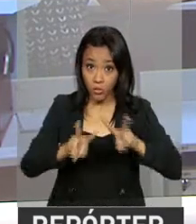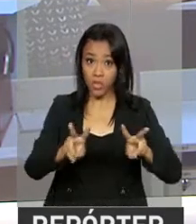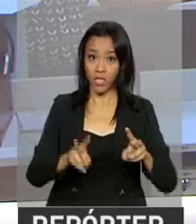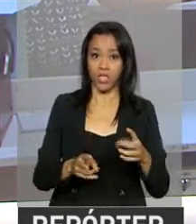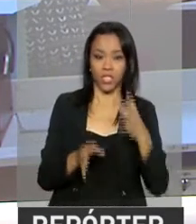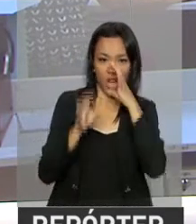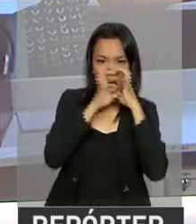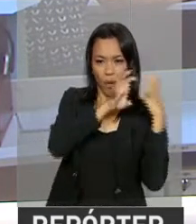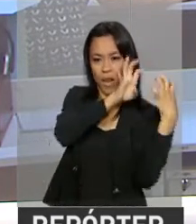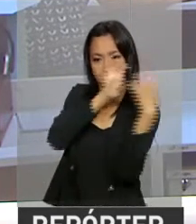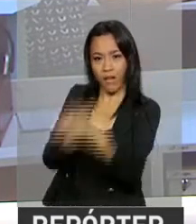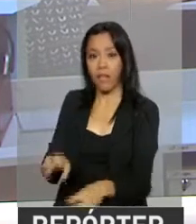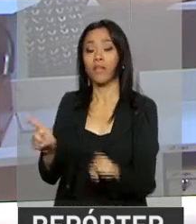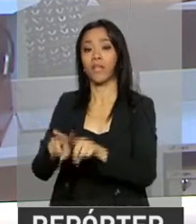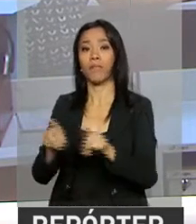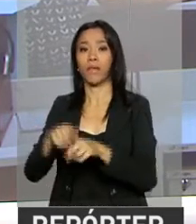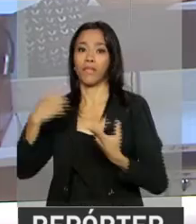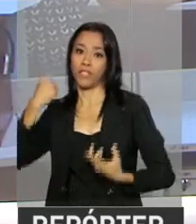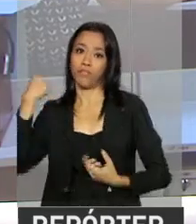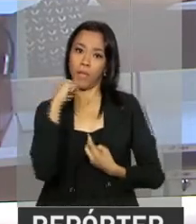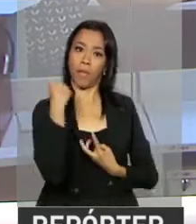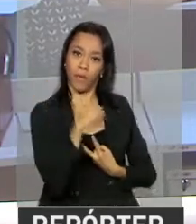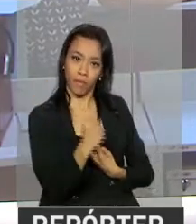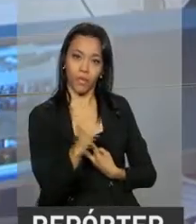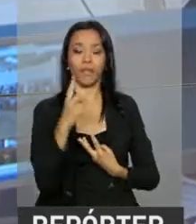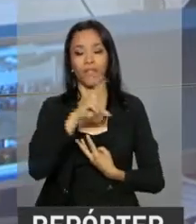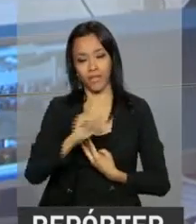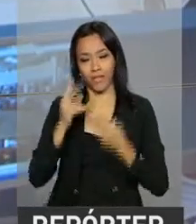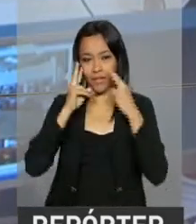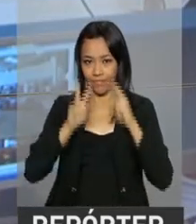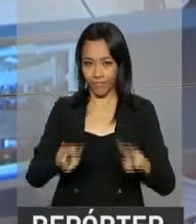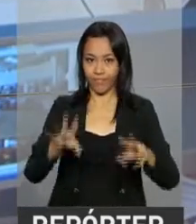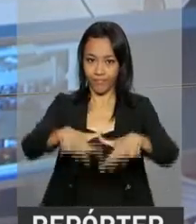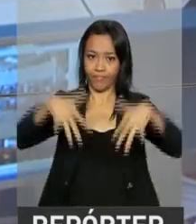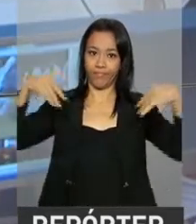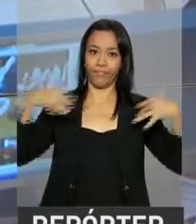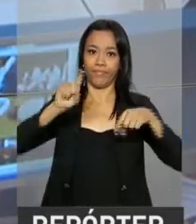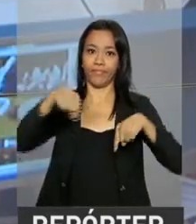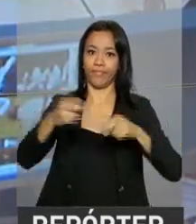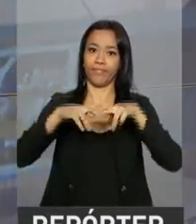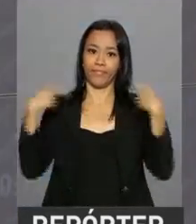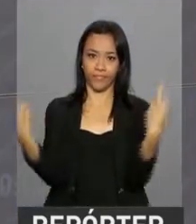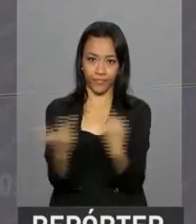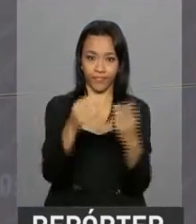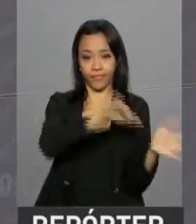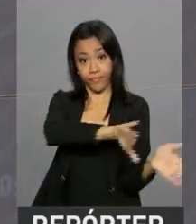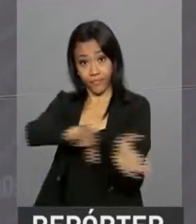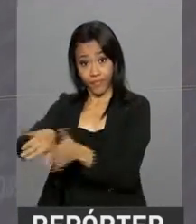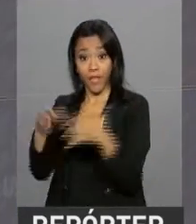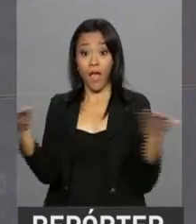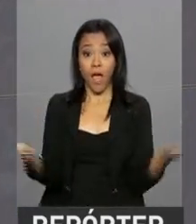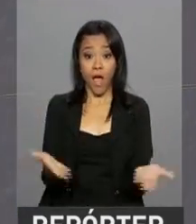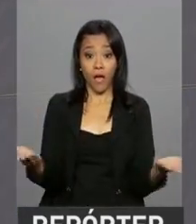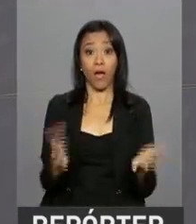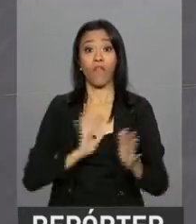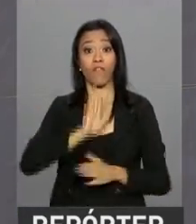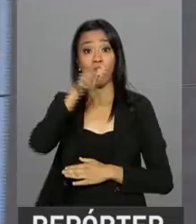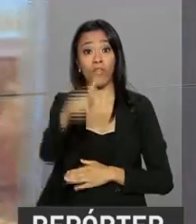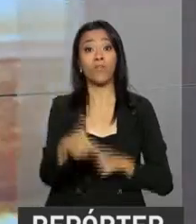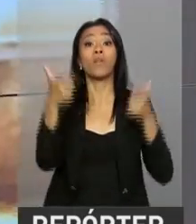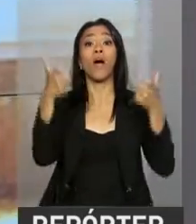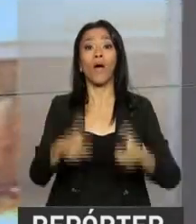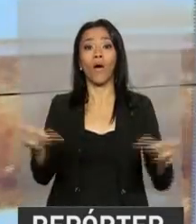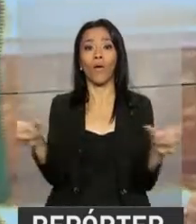acusação que serão ouvidas no julgamento pelo plenário. E vamos agora ao Ministério da Educação, onde está Paola De Orte.